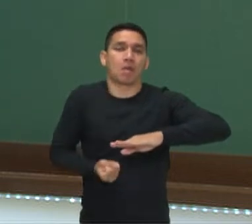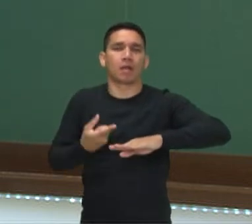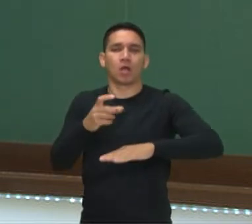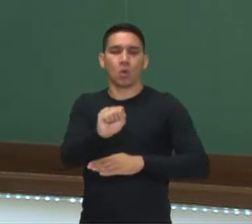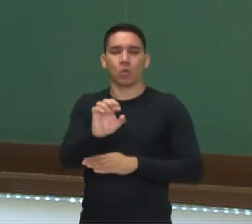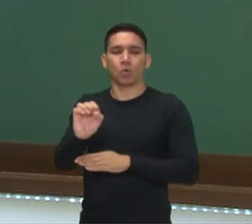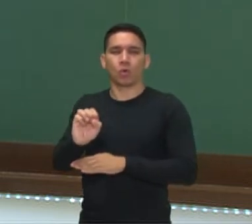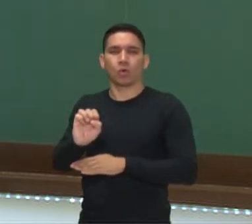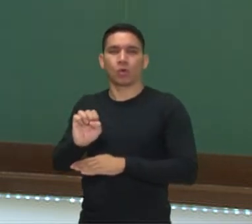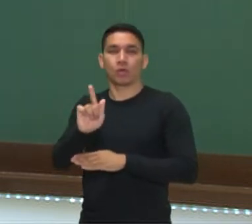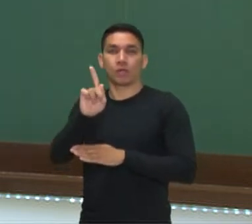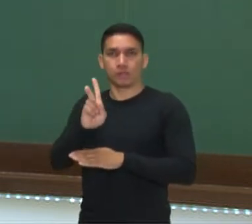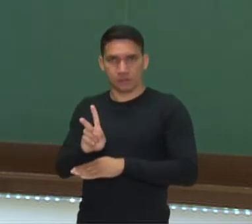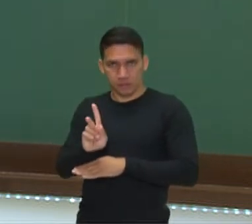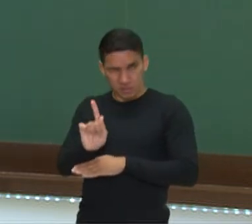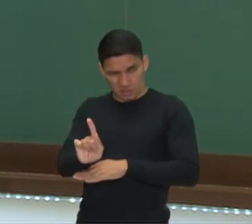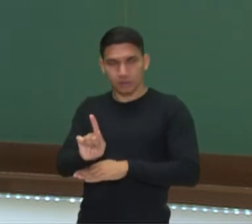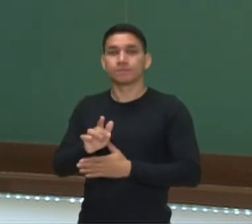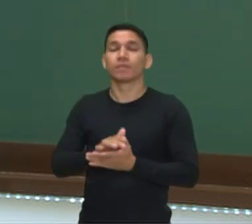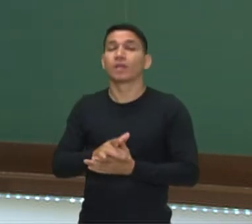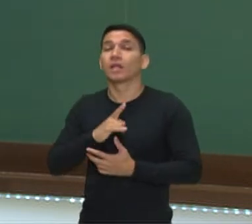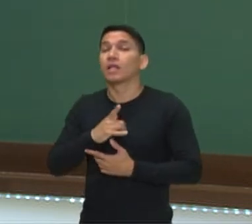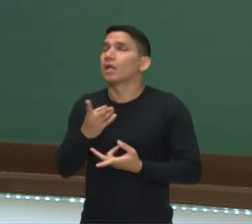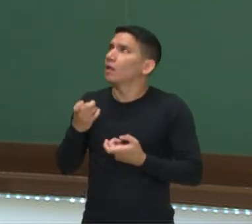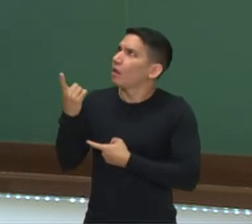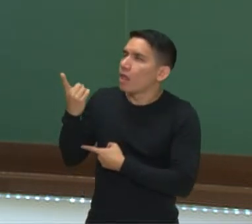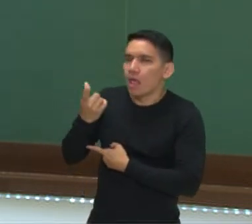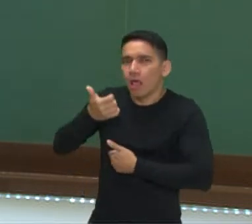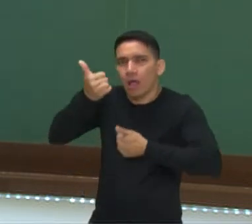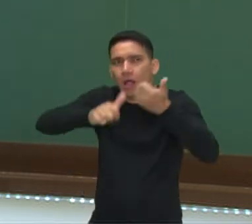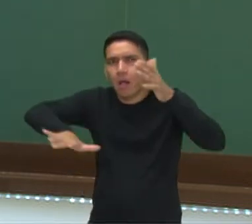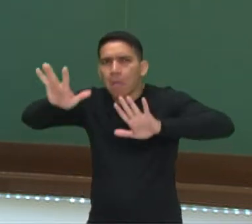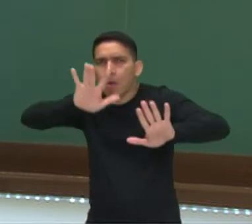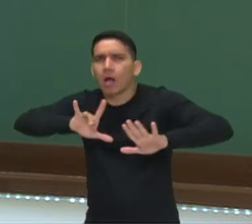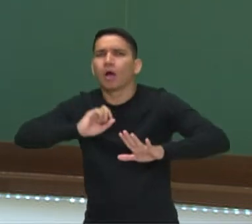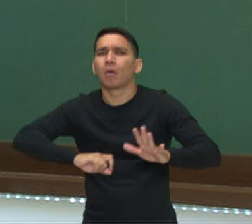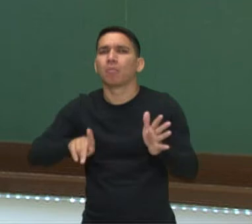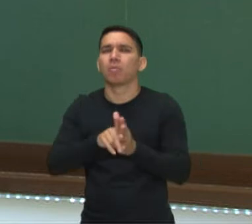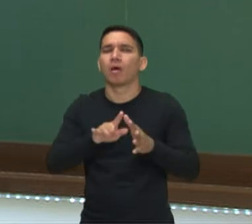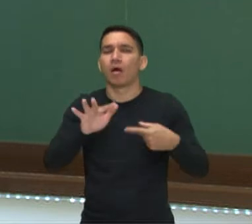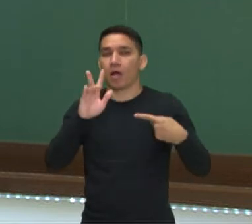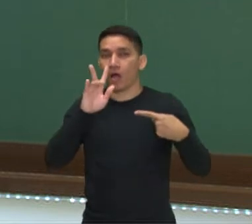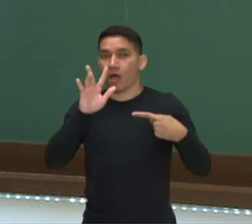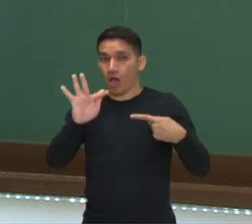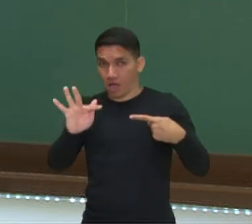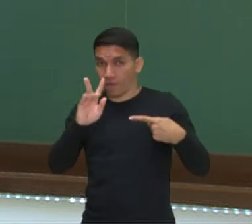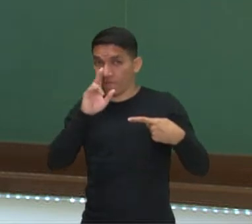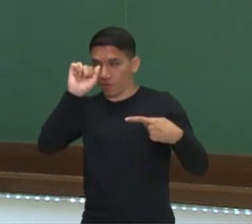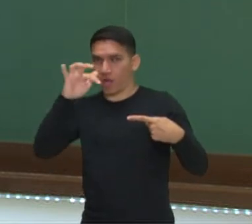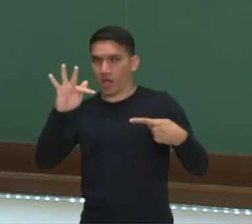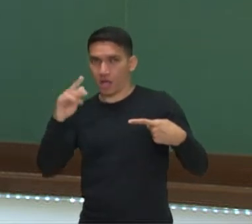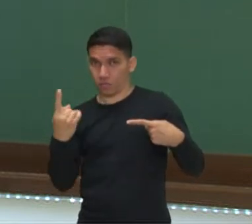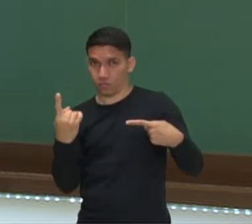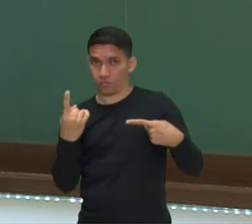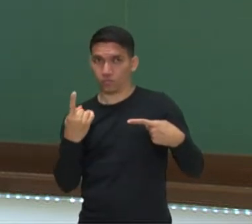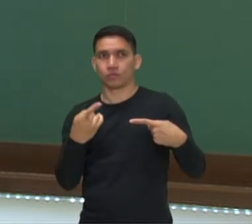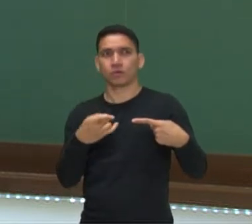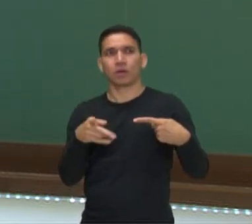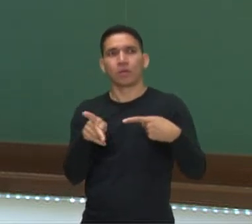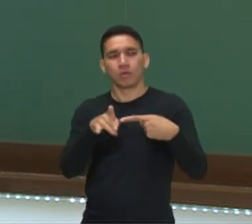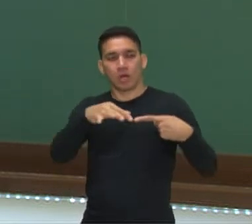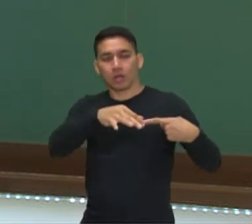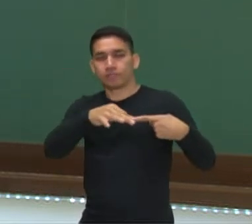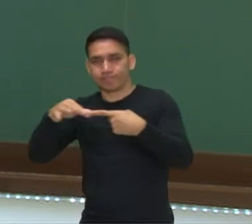kg, e eu tenho essa configuração aqui, que essa força F1, por exemplo, está puxando para